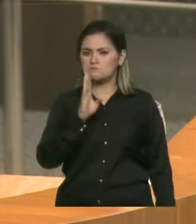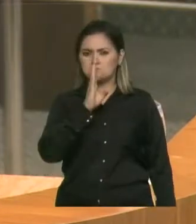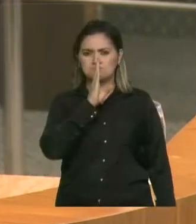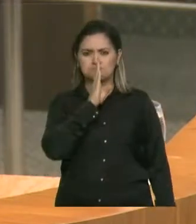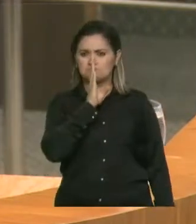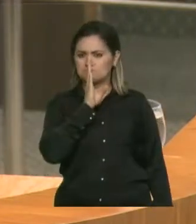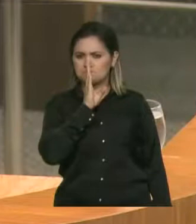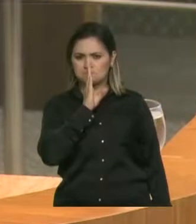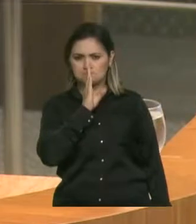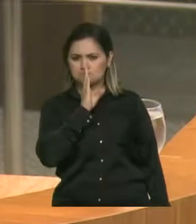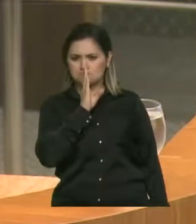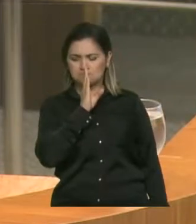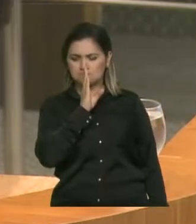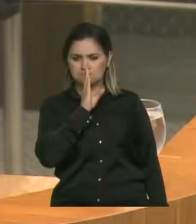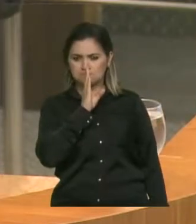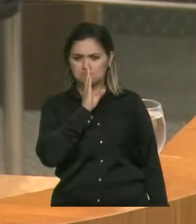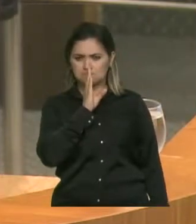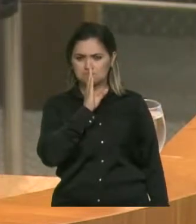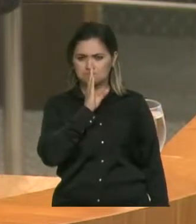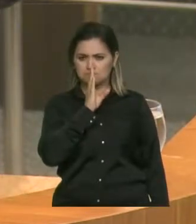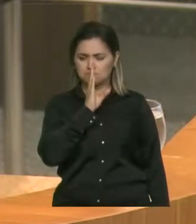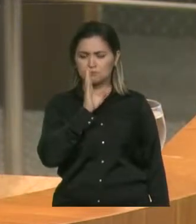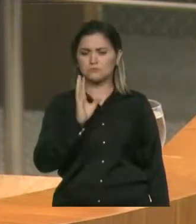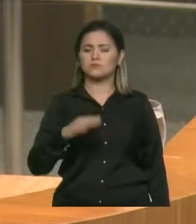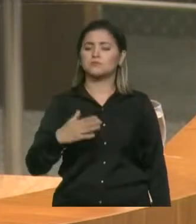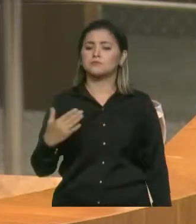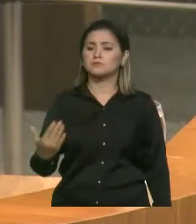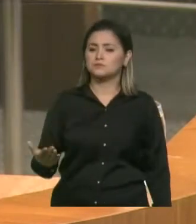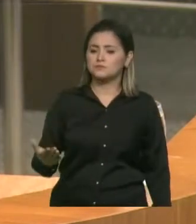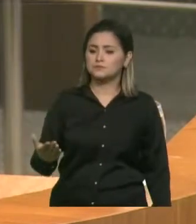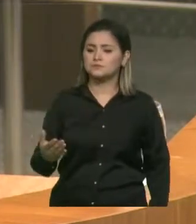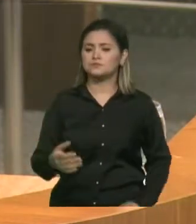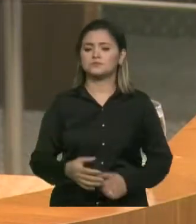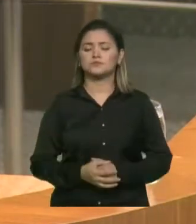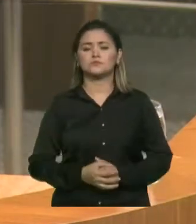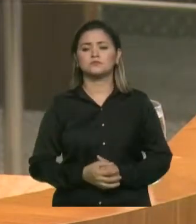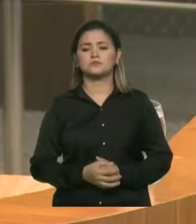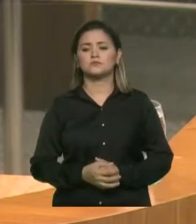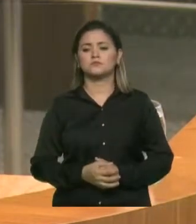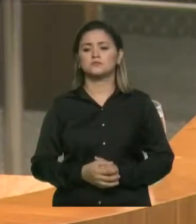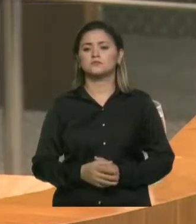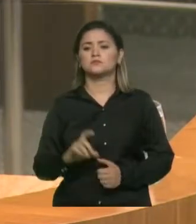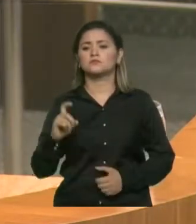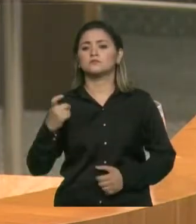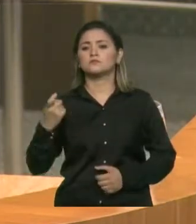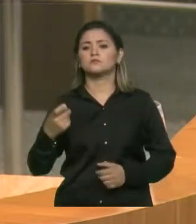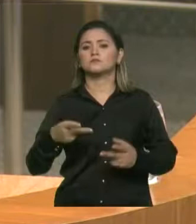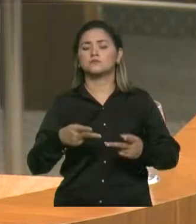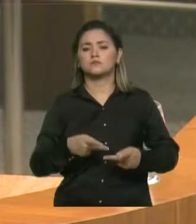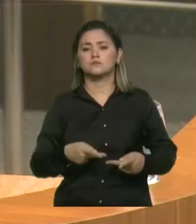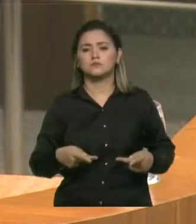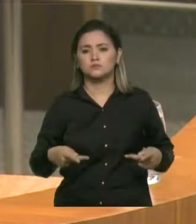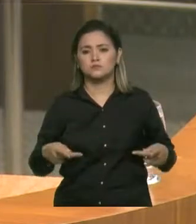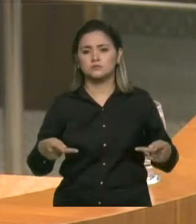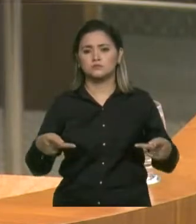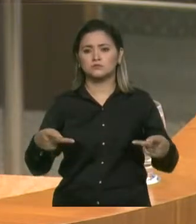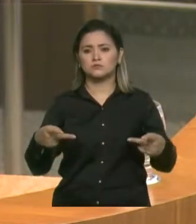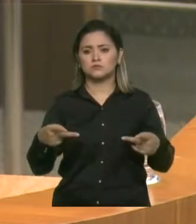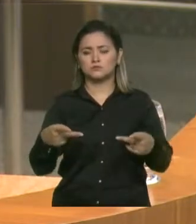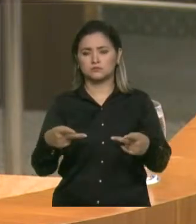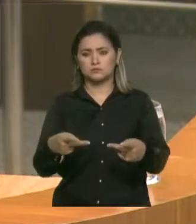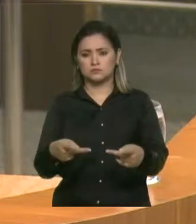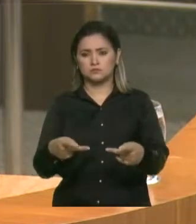forma contundente sobre o ato translocado do ex-procurador-geral da República,